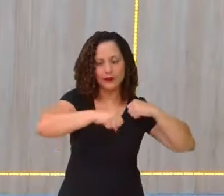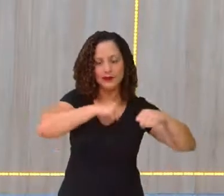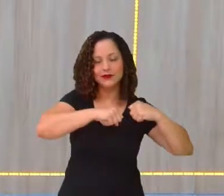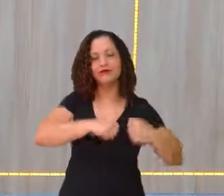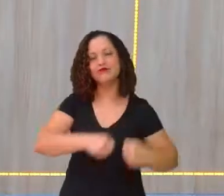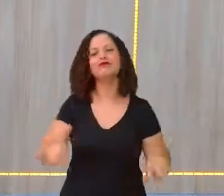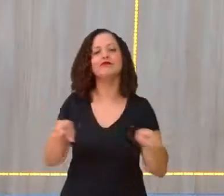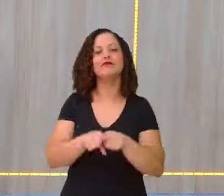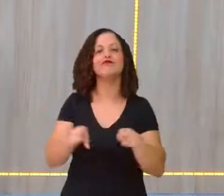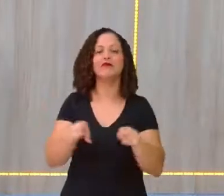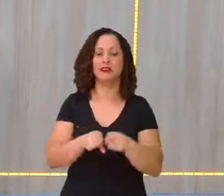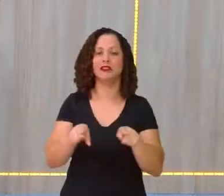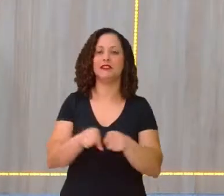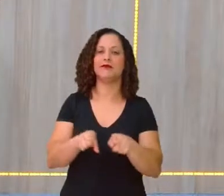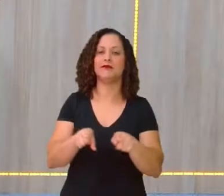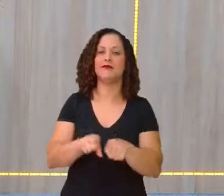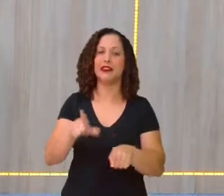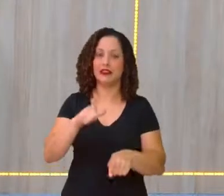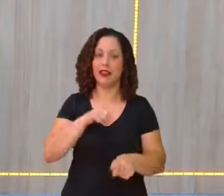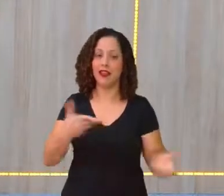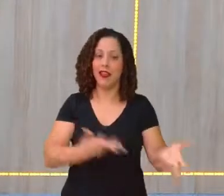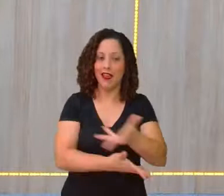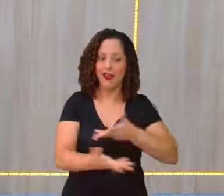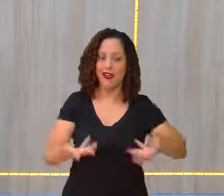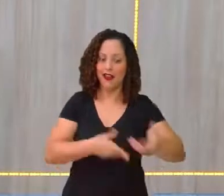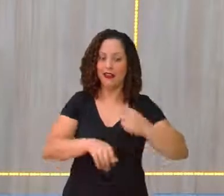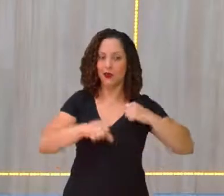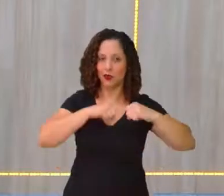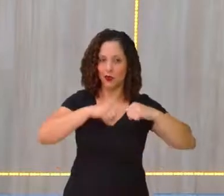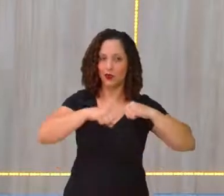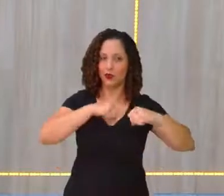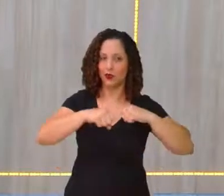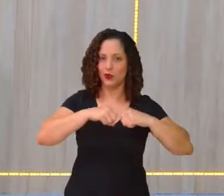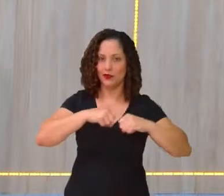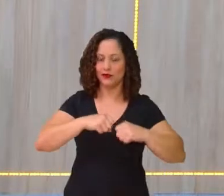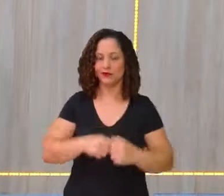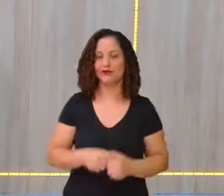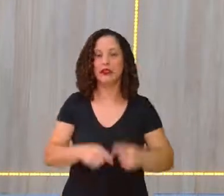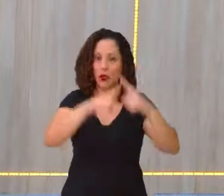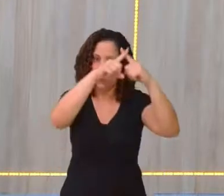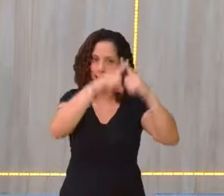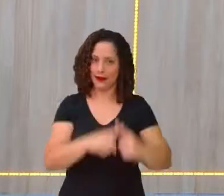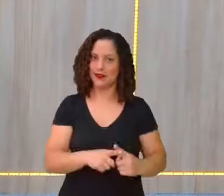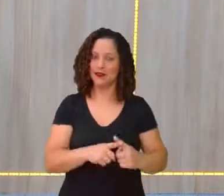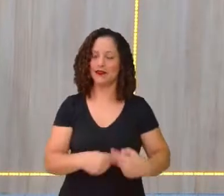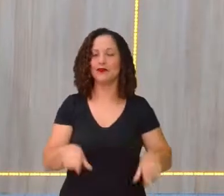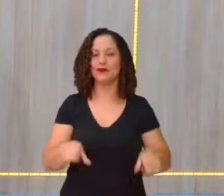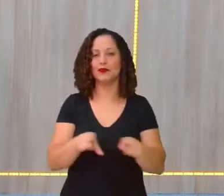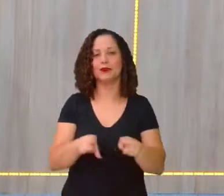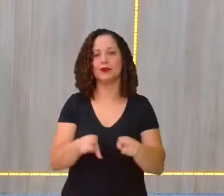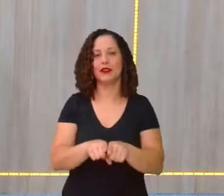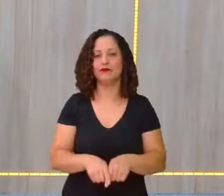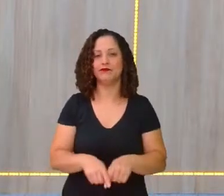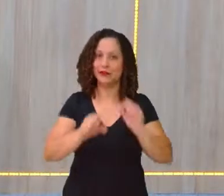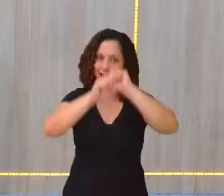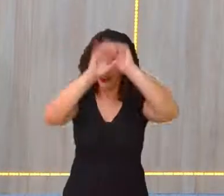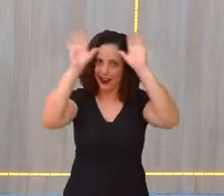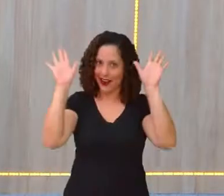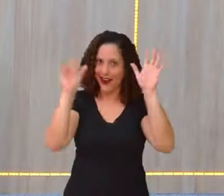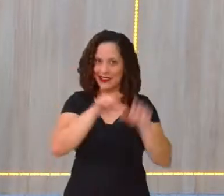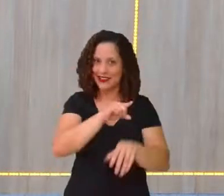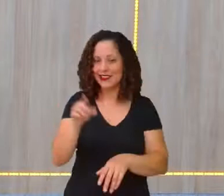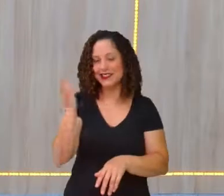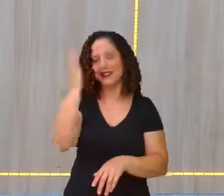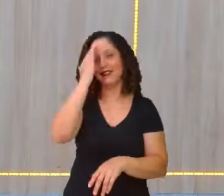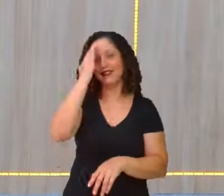aí diretamente da relação da luta com as competições. Então, eu espero que tenha ficado claro. Se